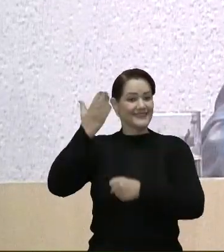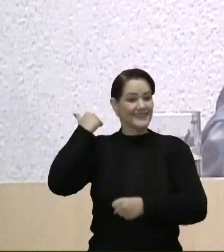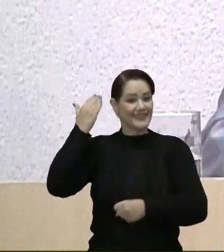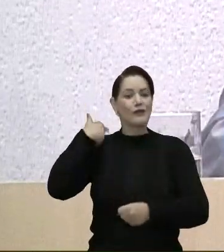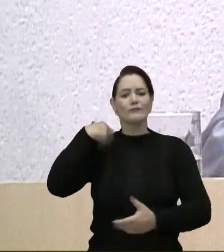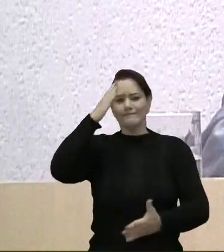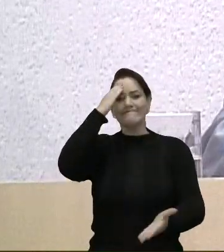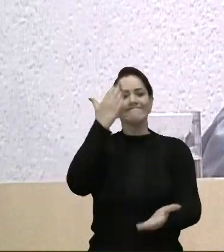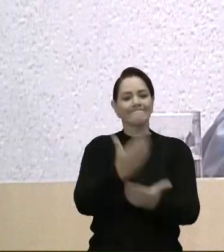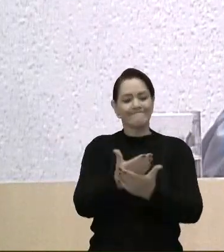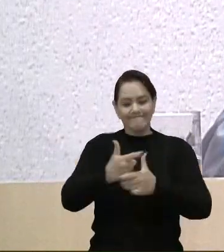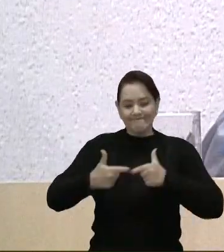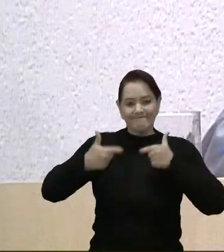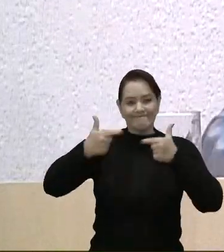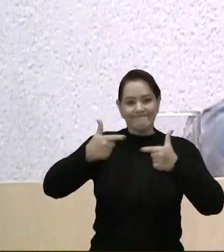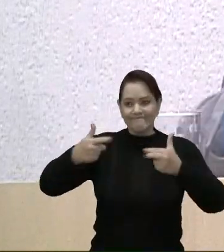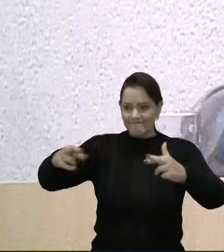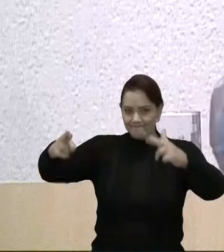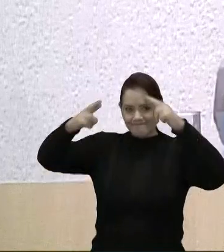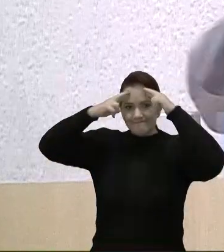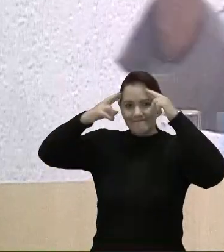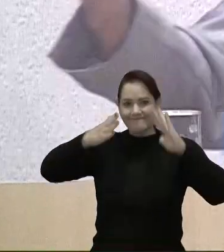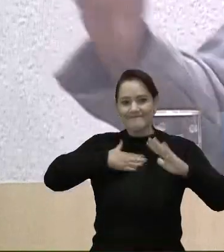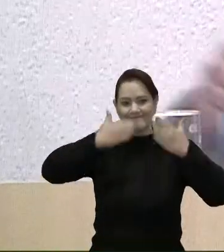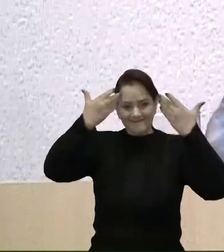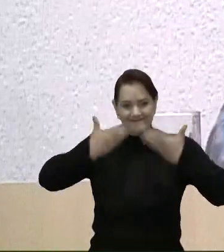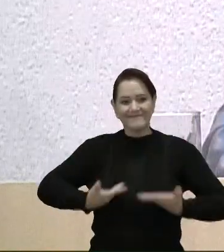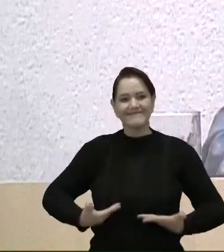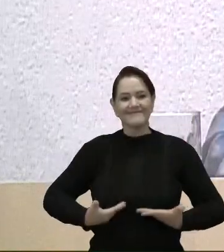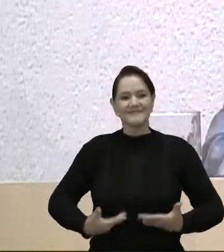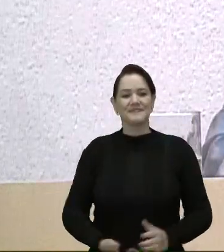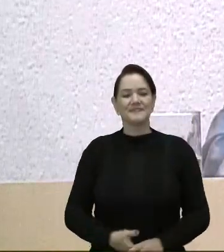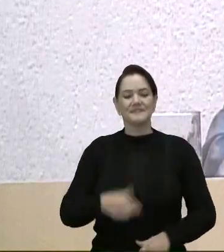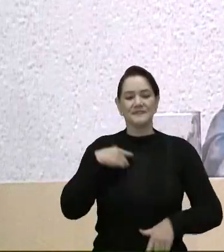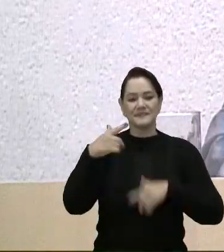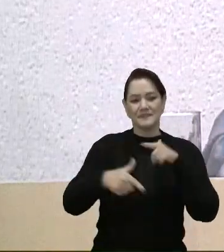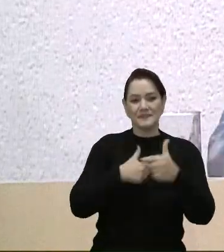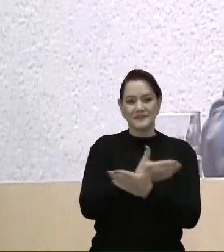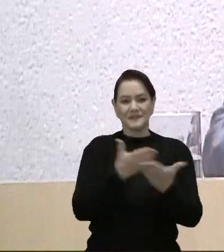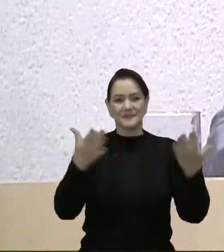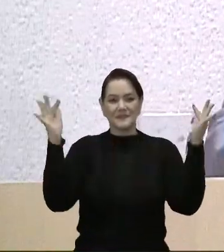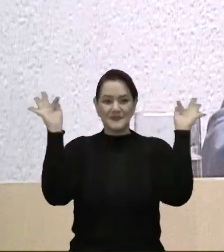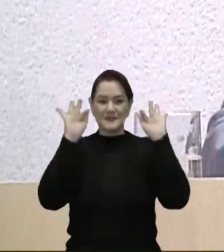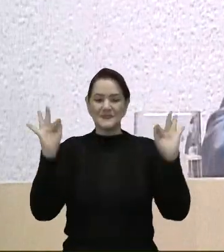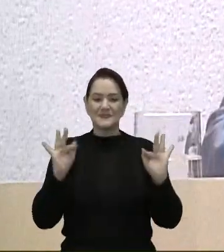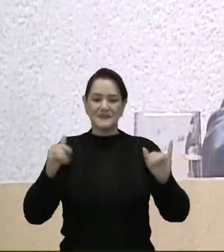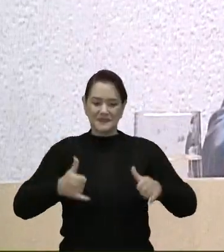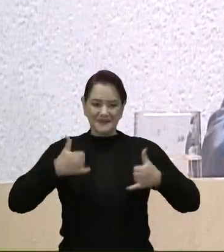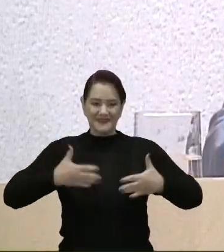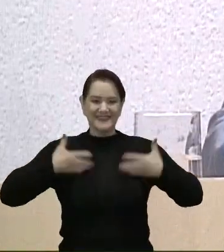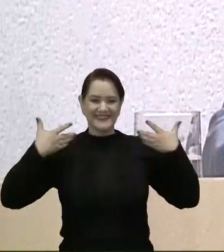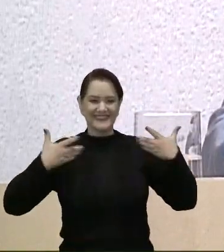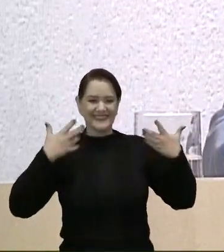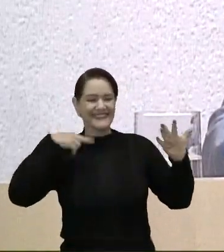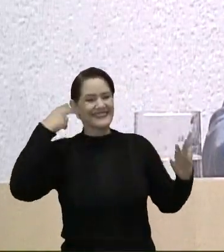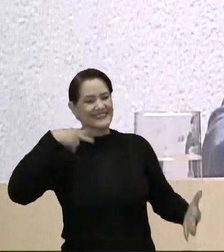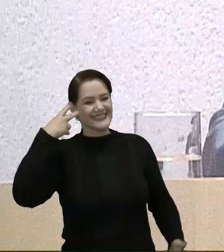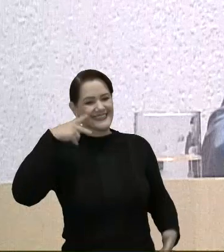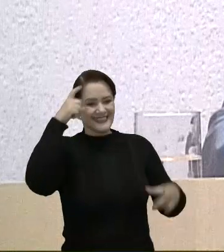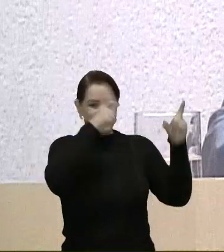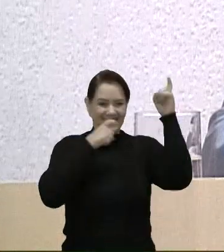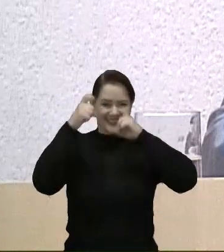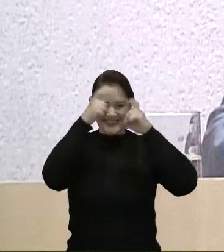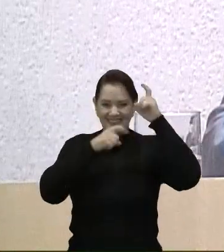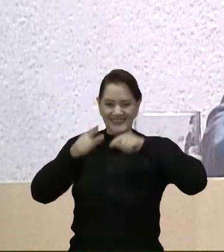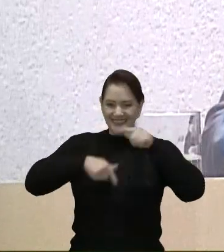todos os vereadores pelo respeito à minha pessoa e eu agradeço a vocês pelo trabalho prestado e eu fico sim, muito orgulhoso em saber que tem vereador preocupado com os